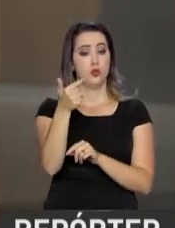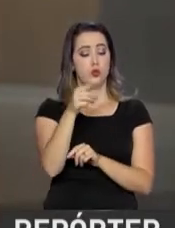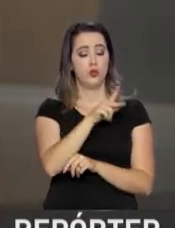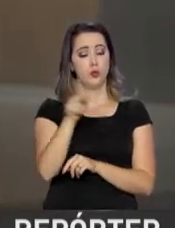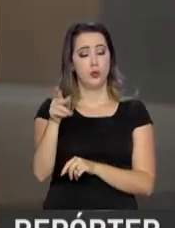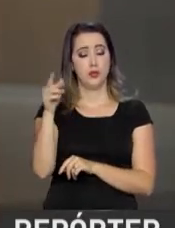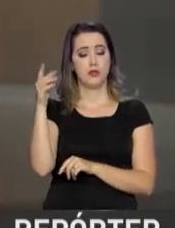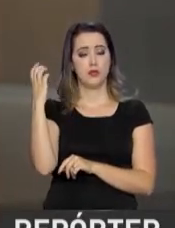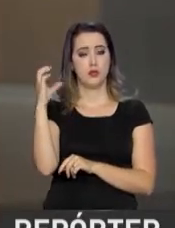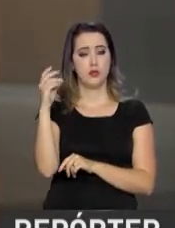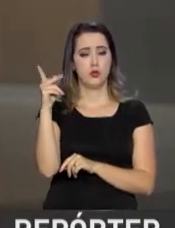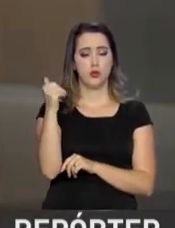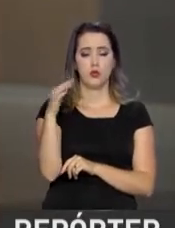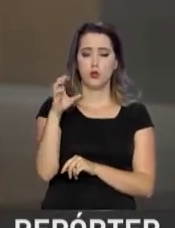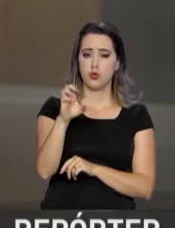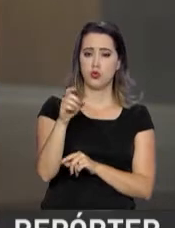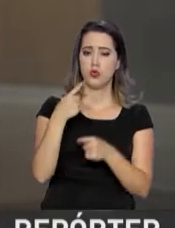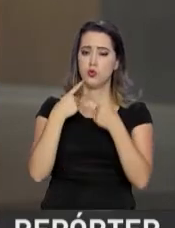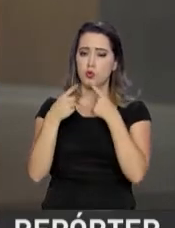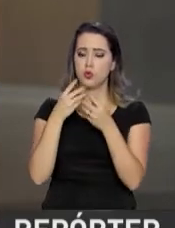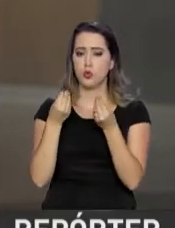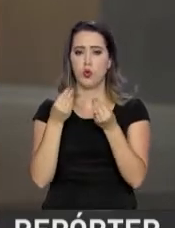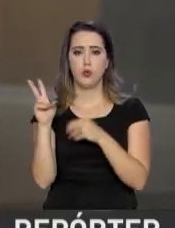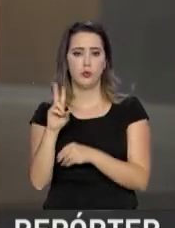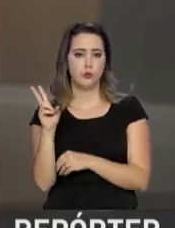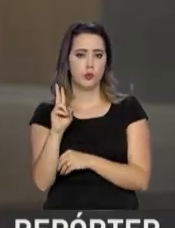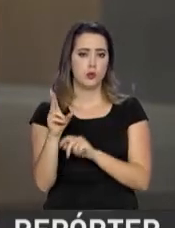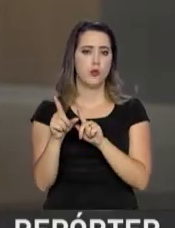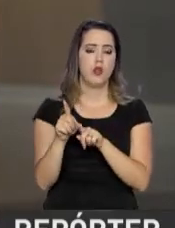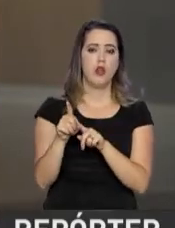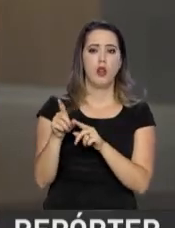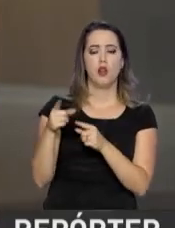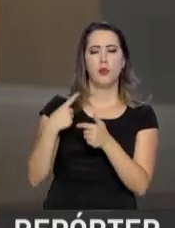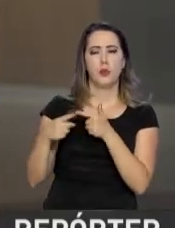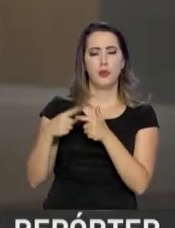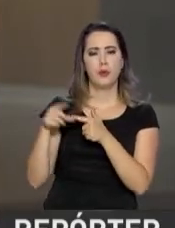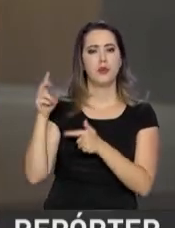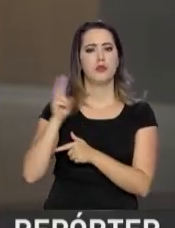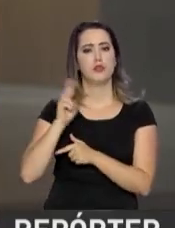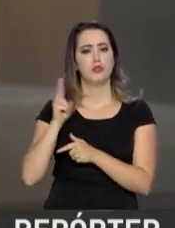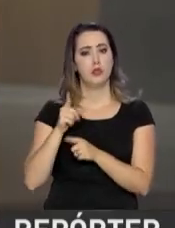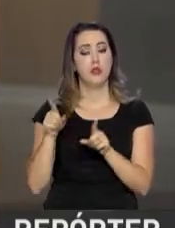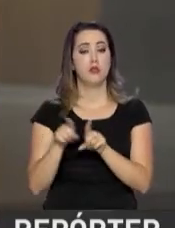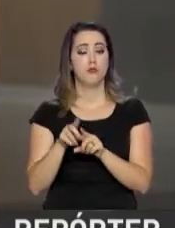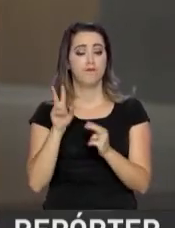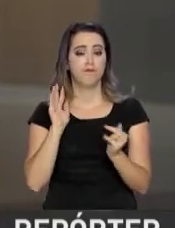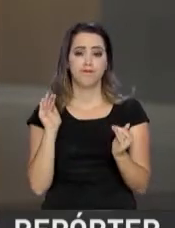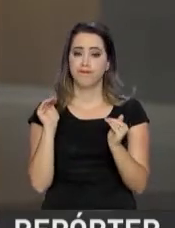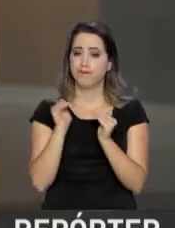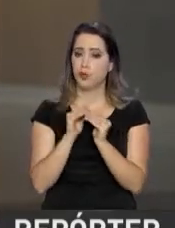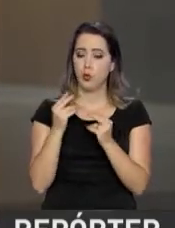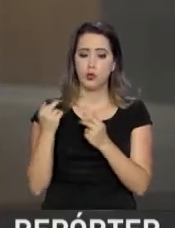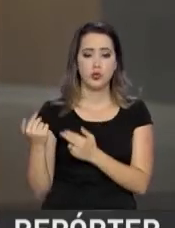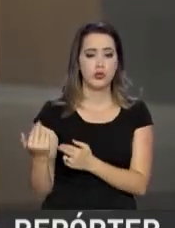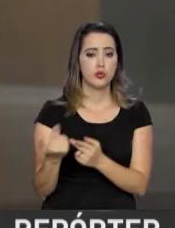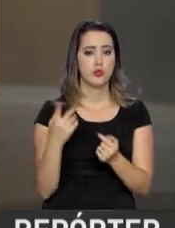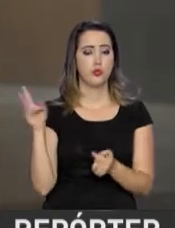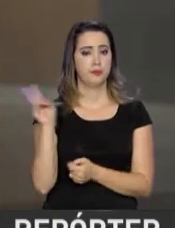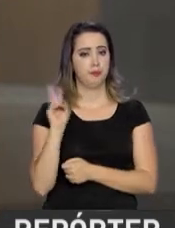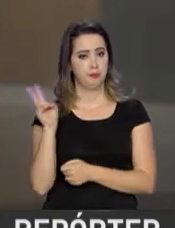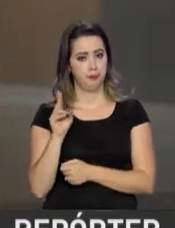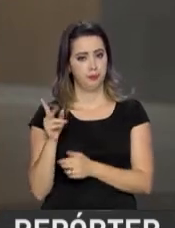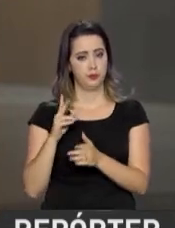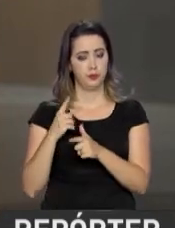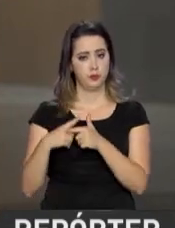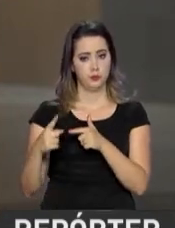assuntos como por exemplo a crise na venezuela existem visões coincidentes do brasil e do chile em relação à